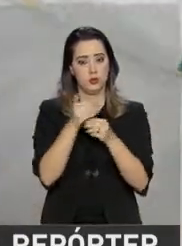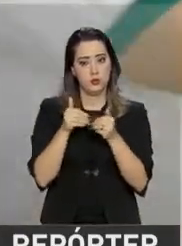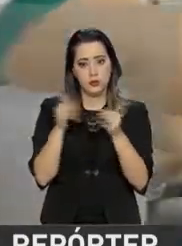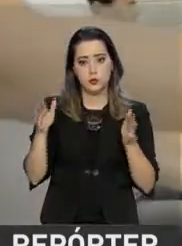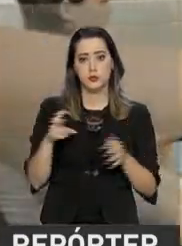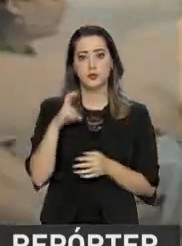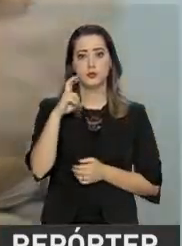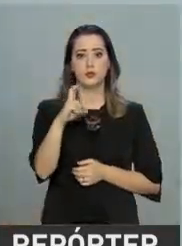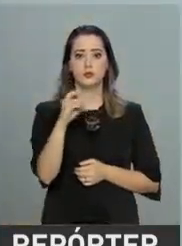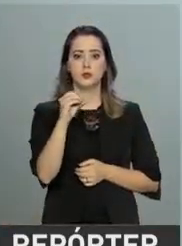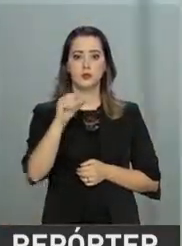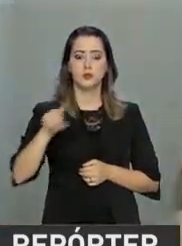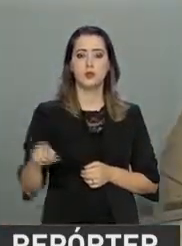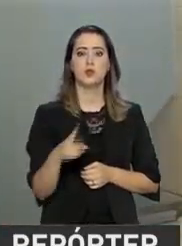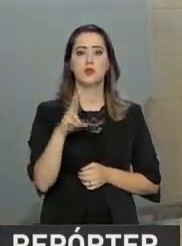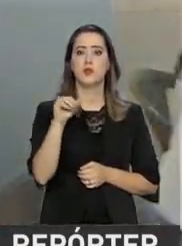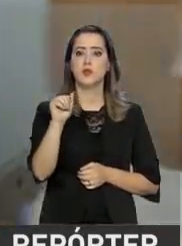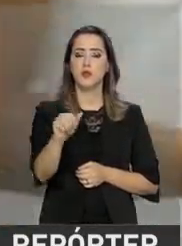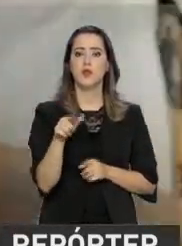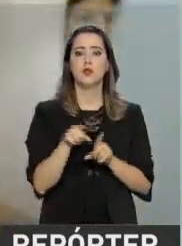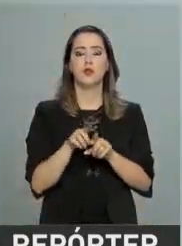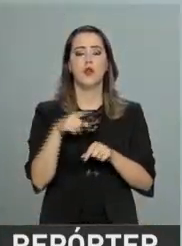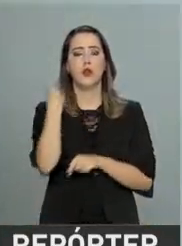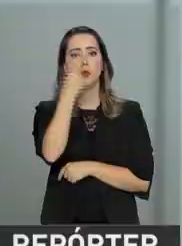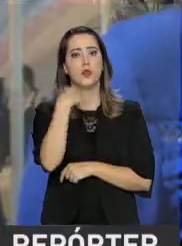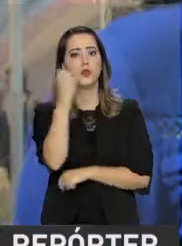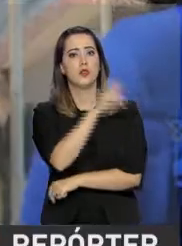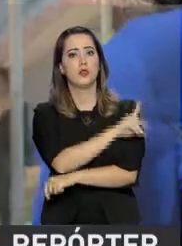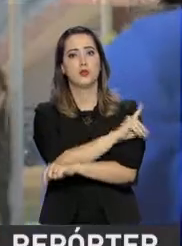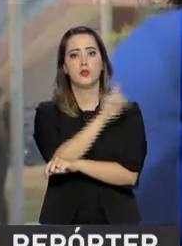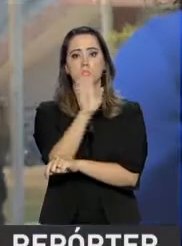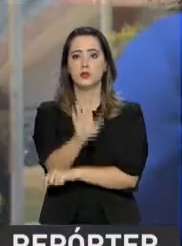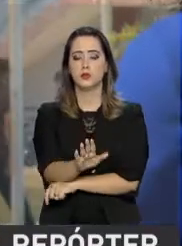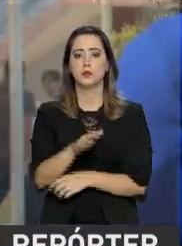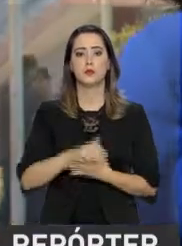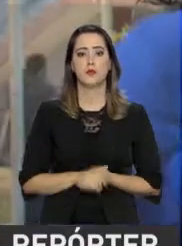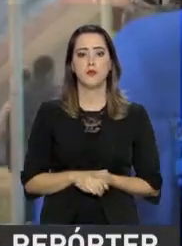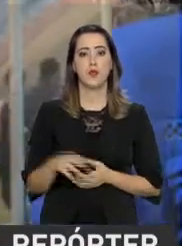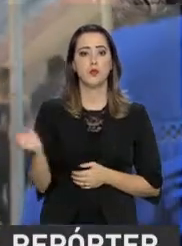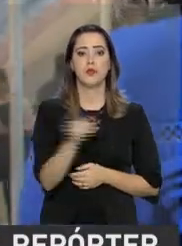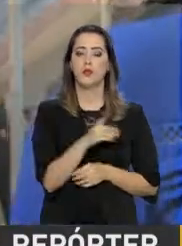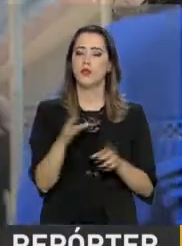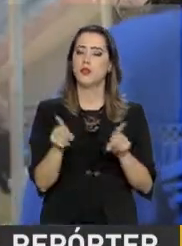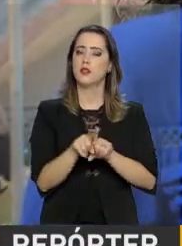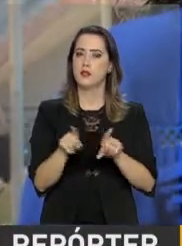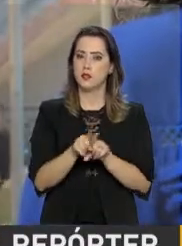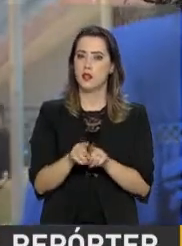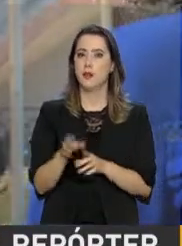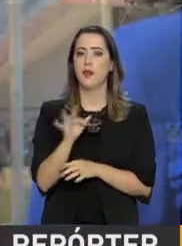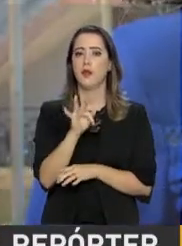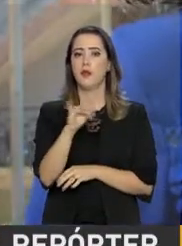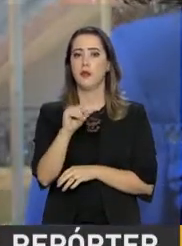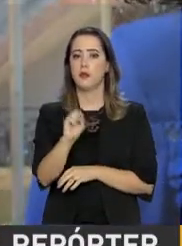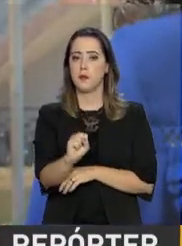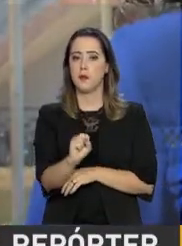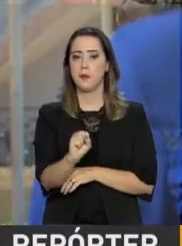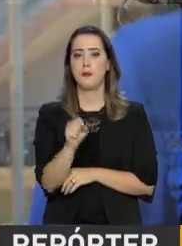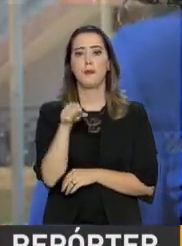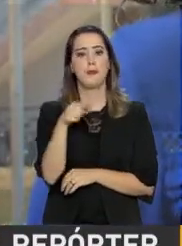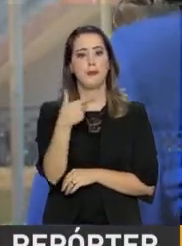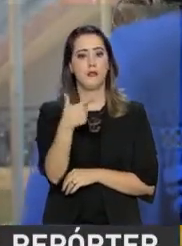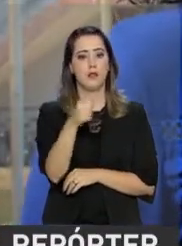abertas 500 mil novas vagas para o tempo integral. Novidades também no financiamento estudantil, o FIES.